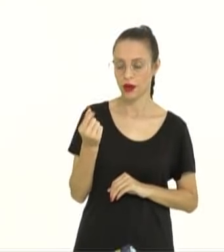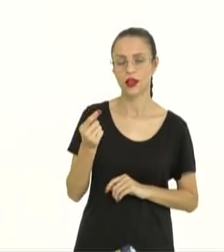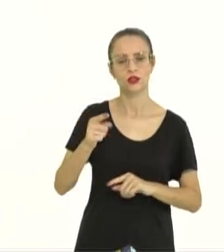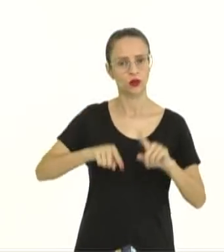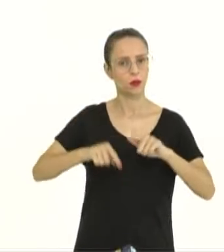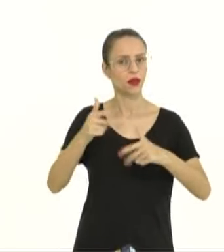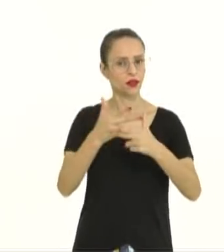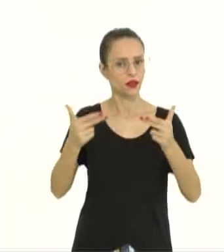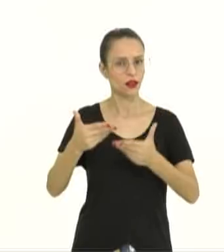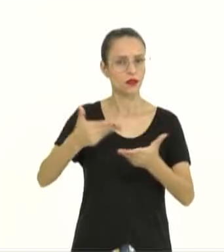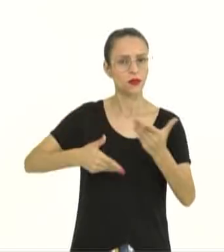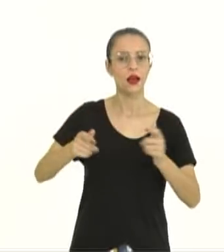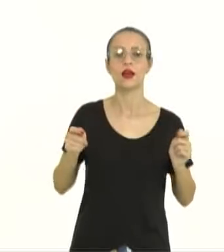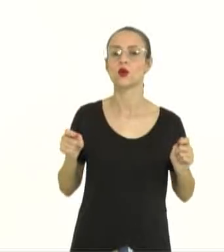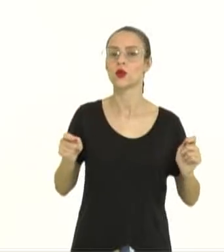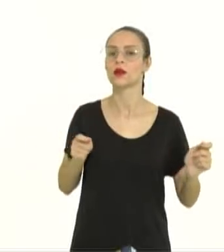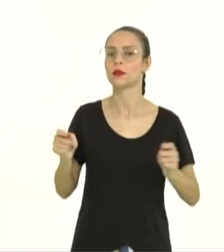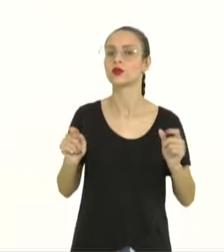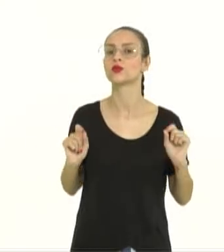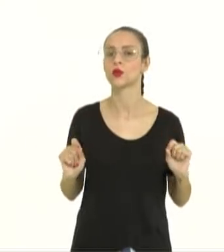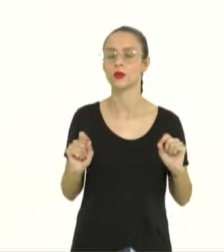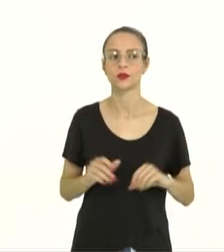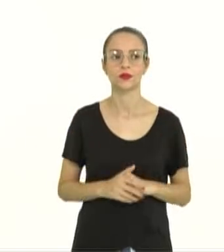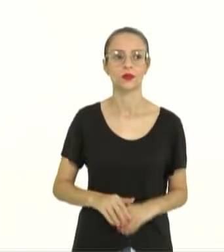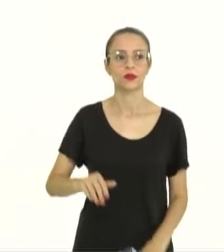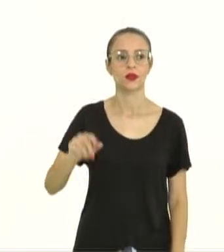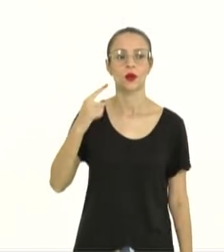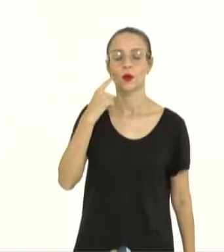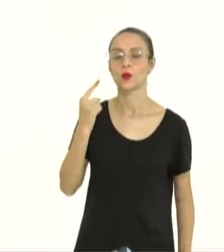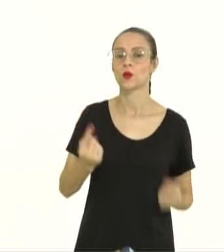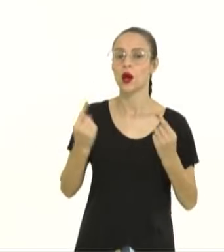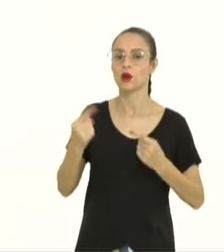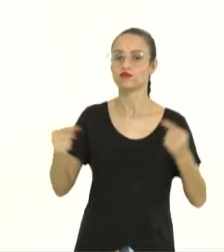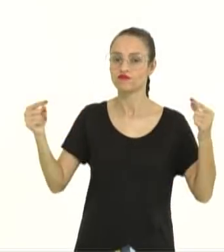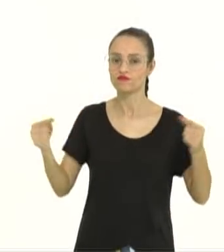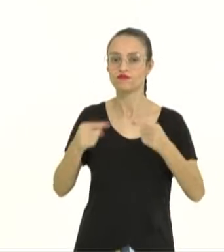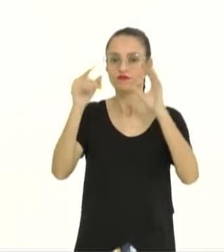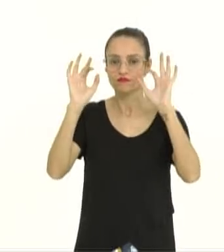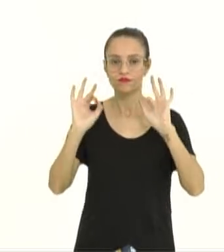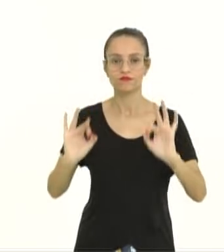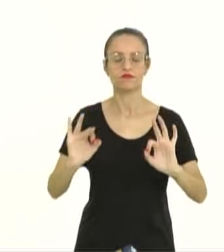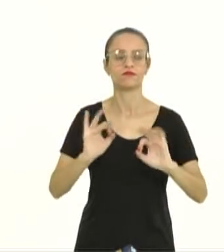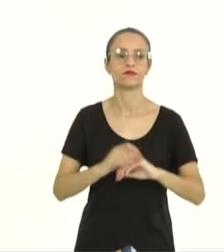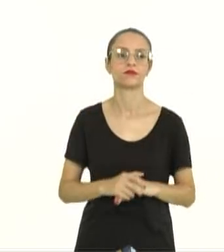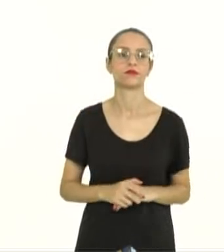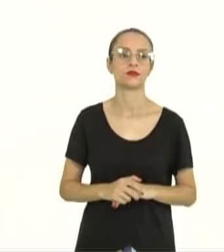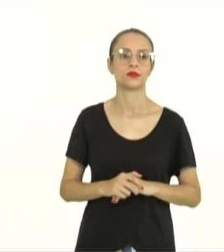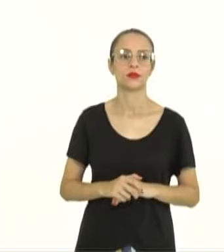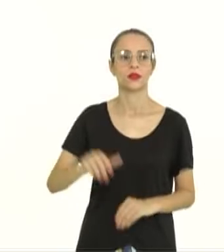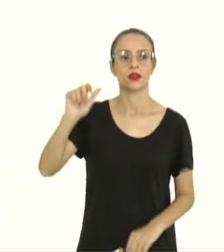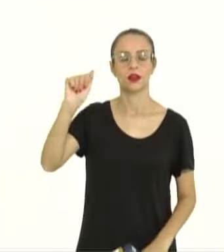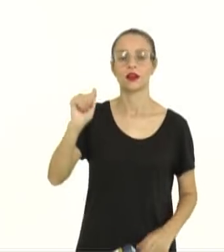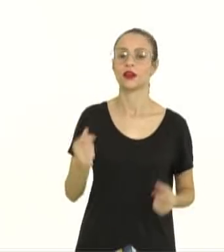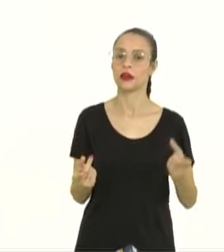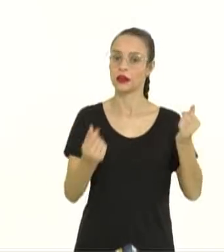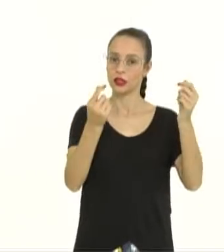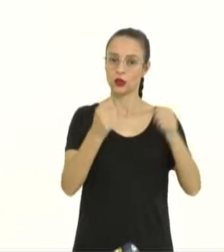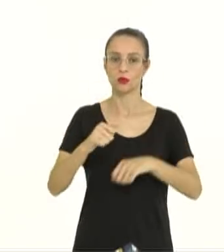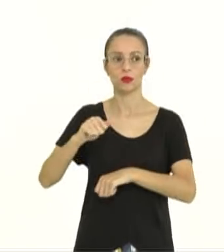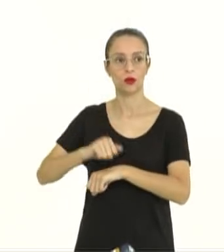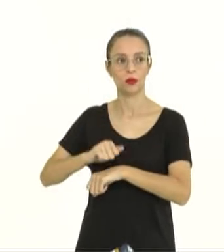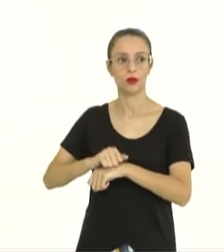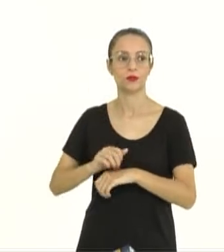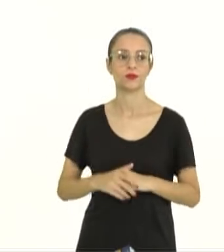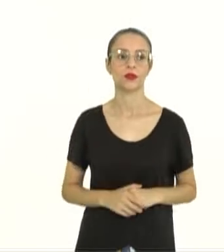serviços geralmente é regulado pela... A alternativa que completa corretamente a frase é: letra A, ricos e